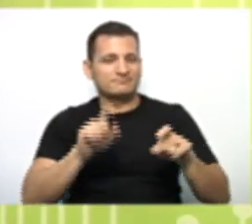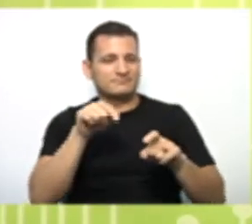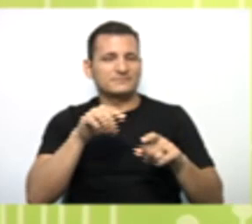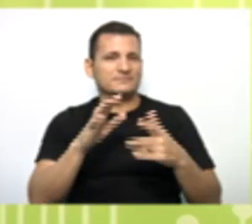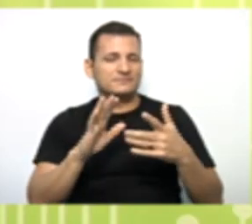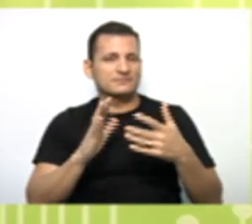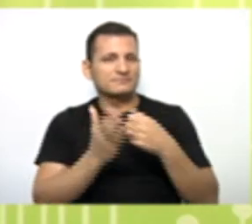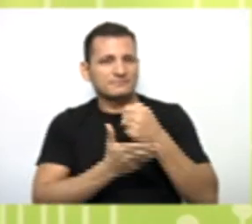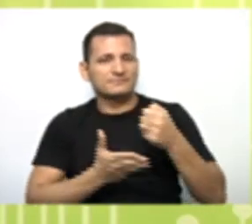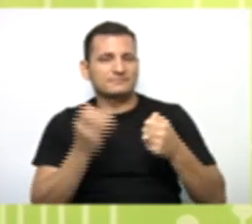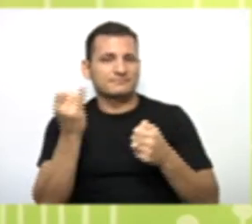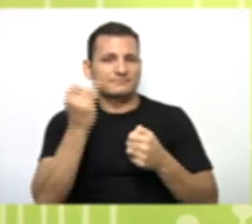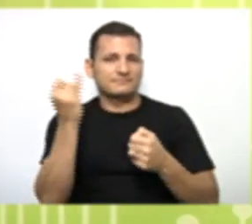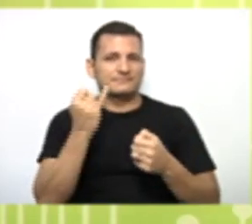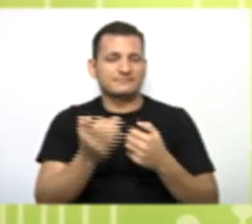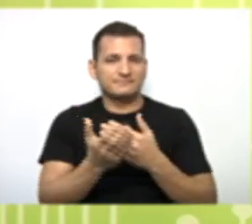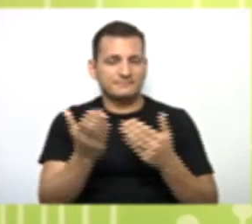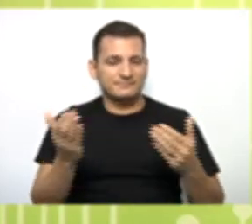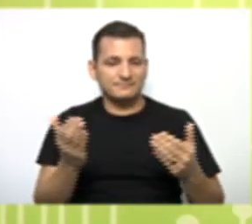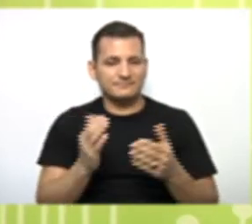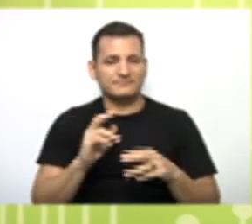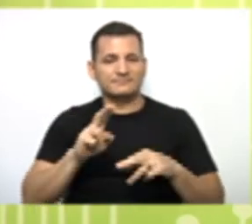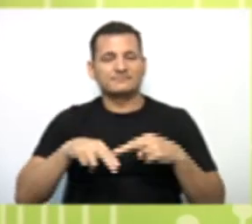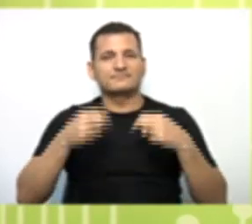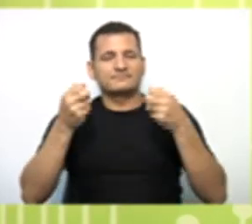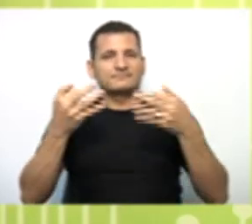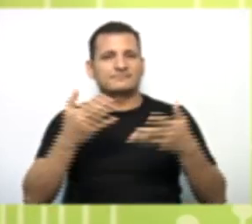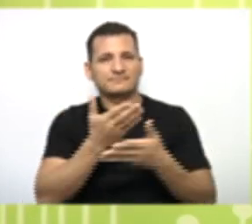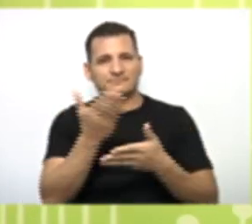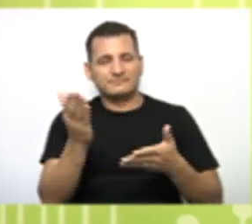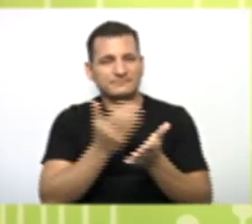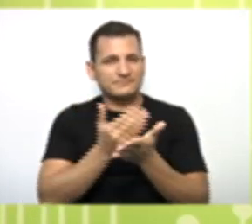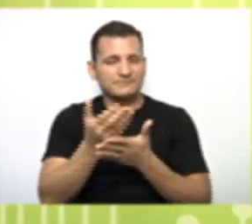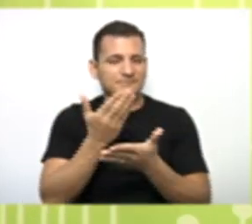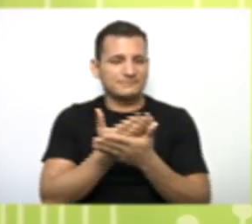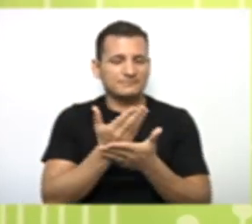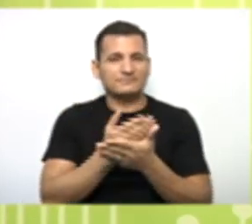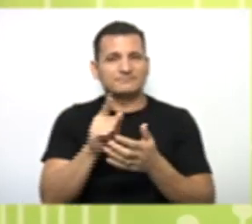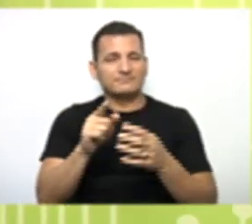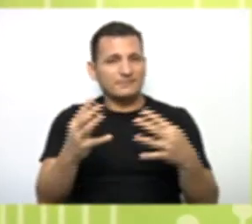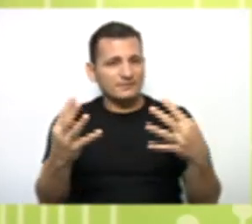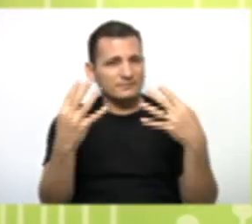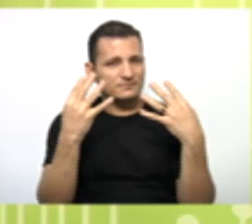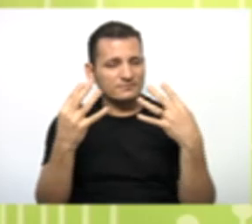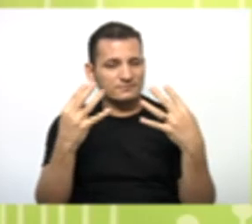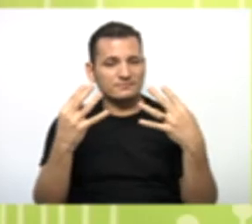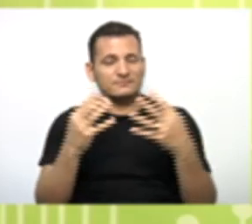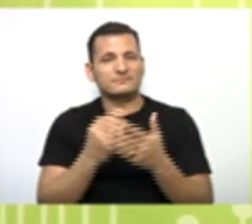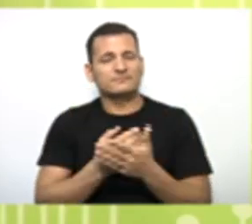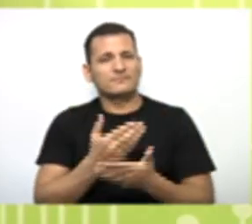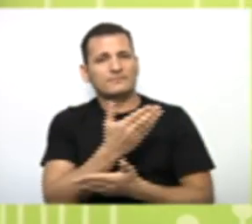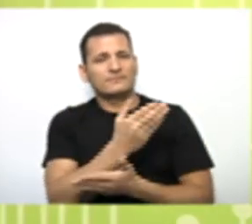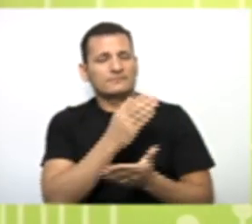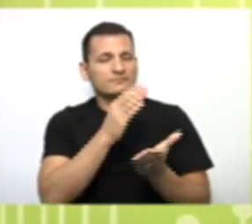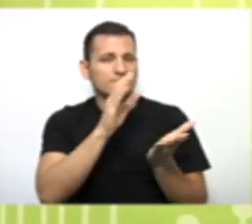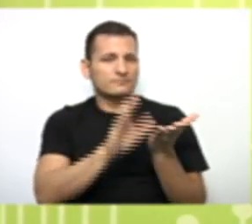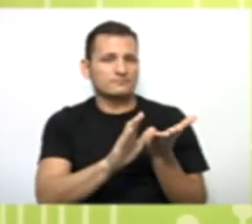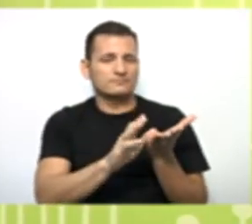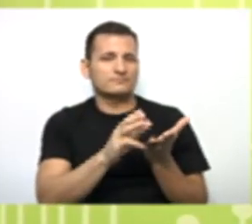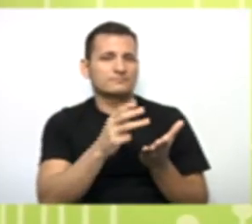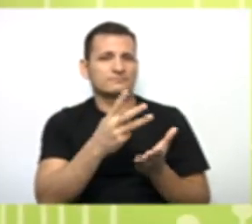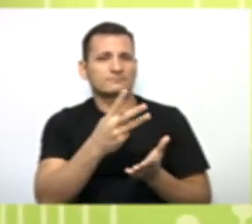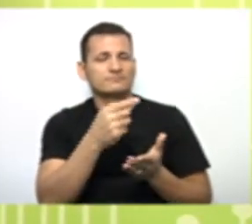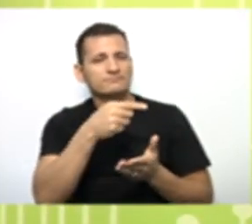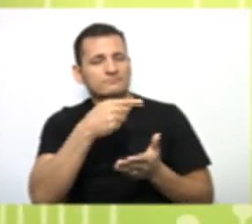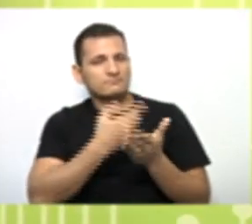base importantíssima para vocês. Por isso que eu falei logo no início da aula, prestem muita atenção, vão lá no módulo 3, porque isso aqui